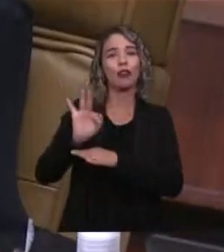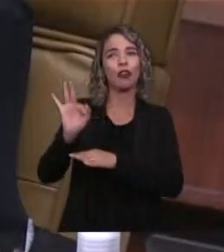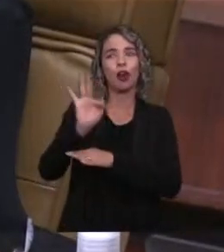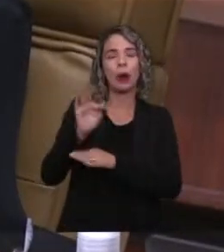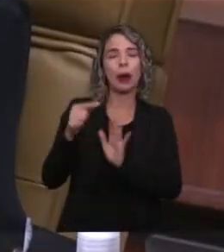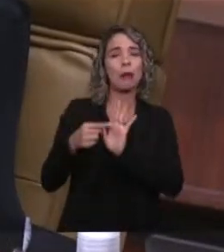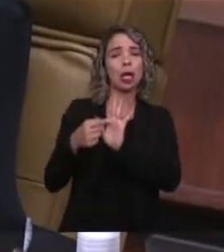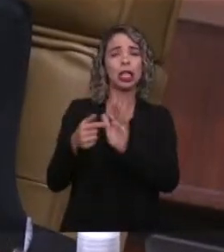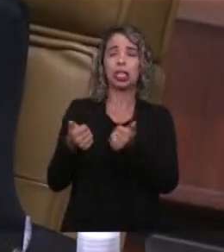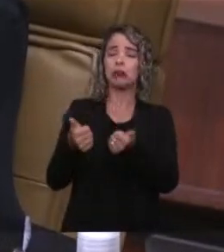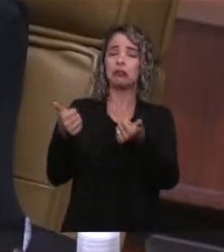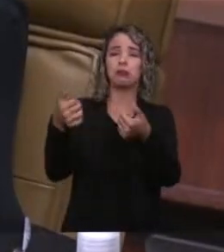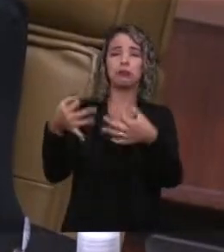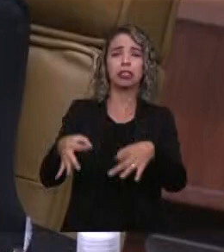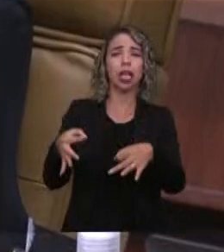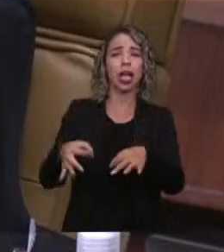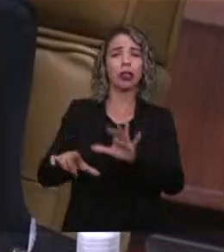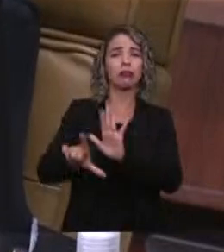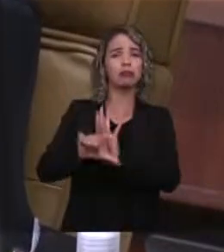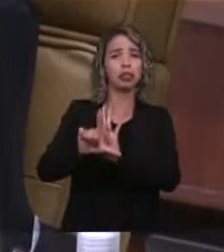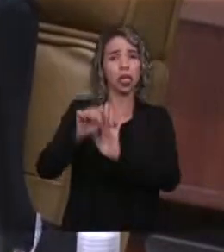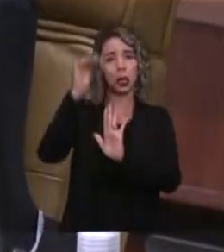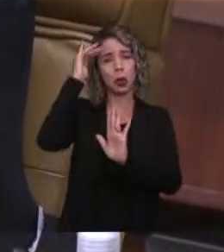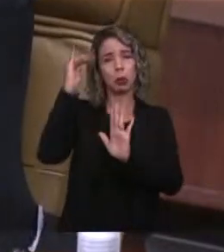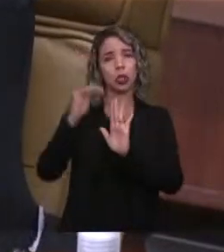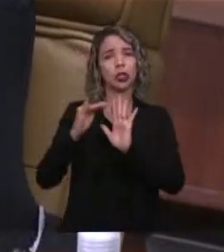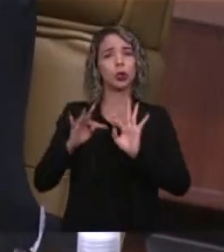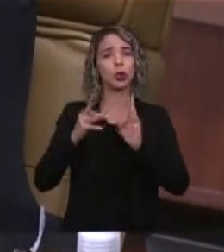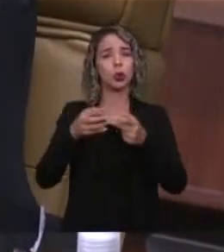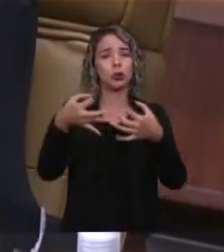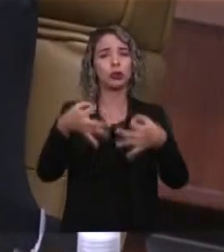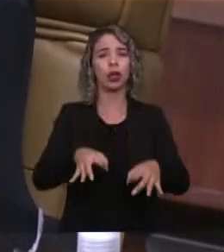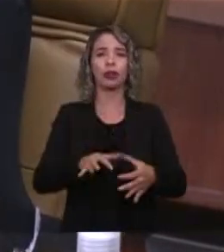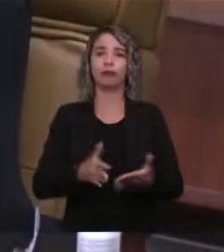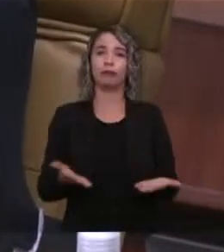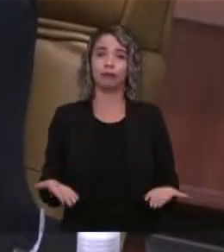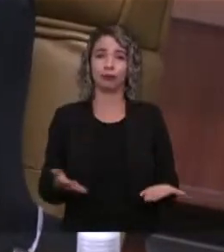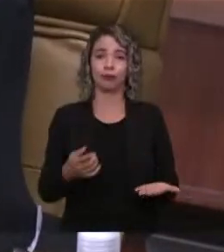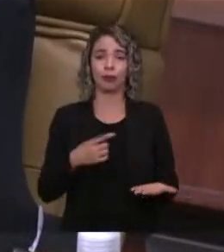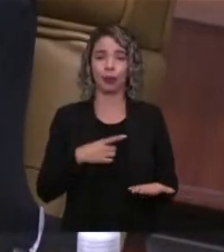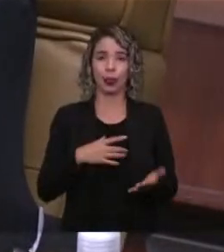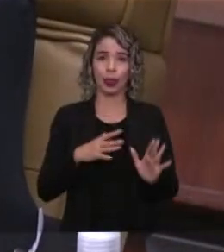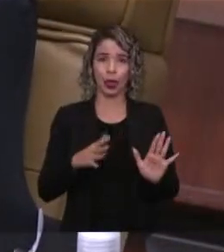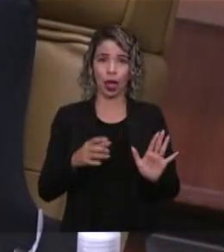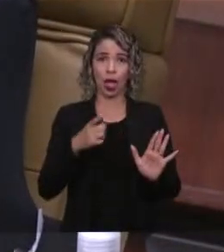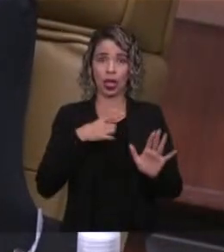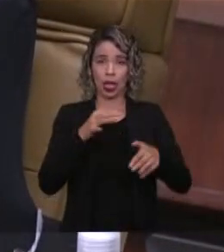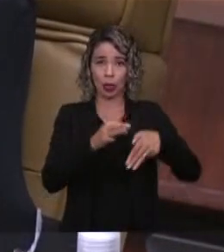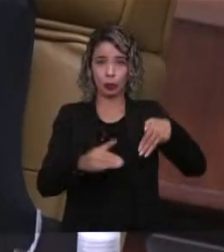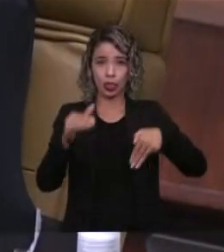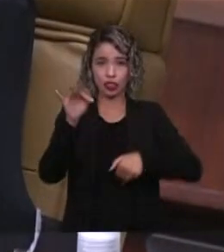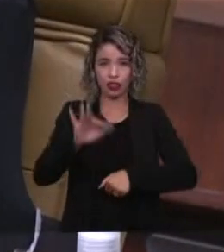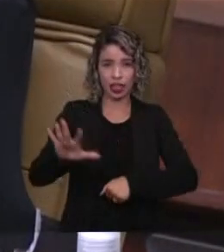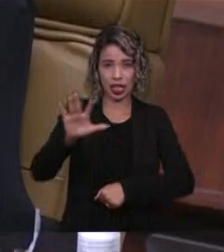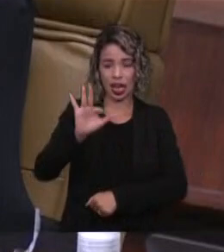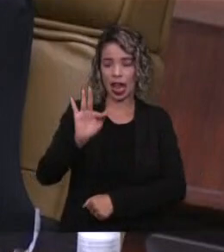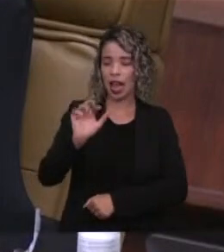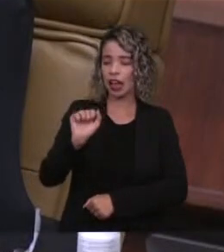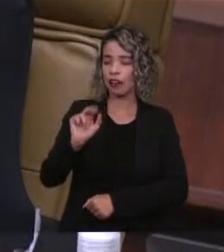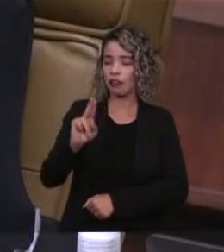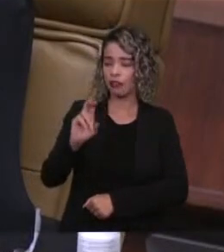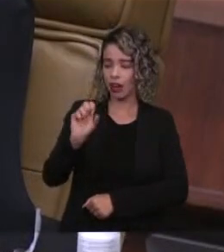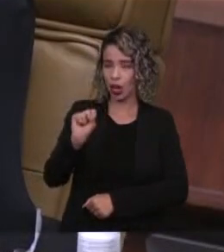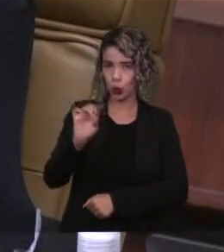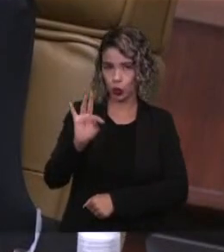aparência de licitude. Assim, citando aqui o desembargador federal Fausto de